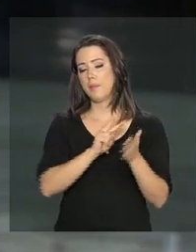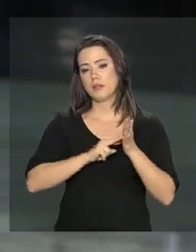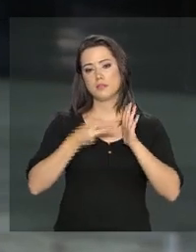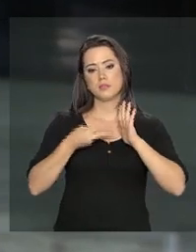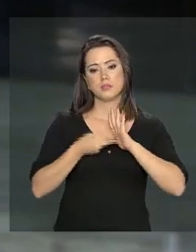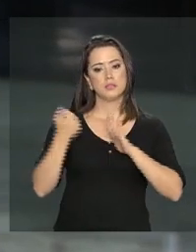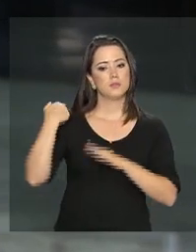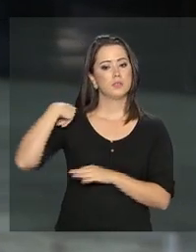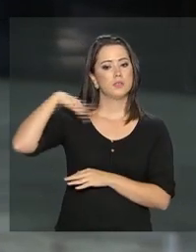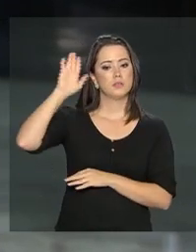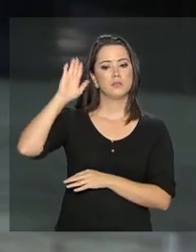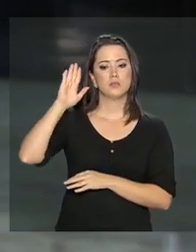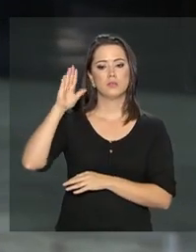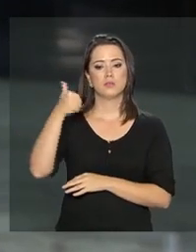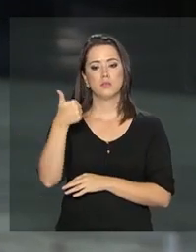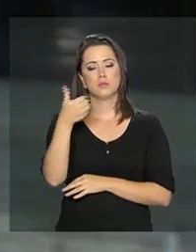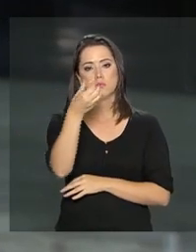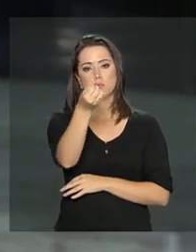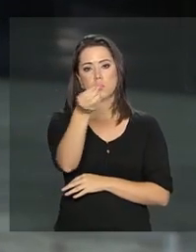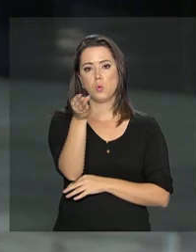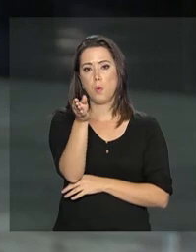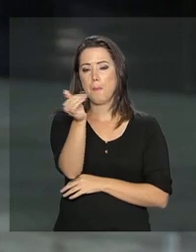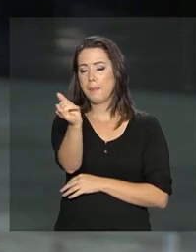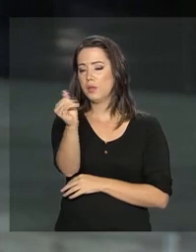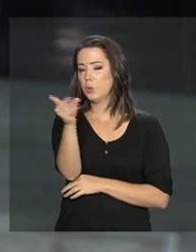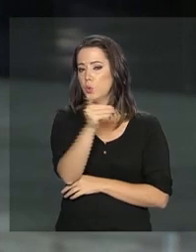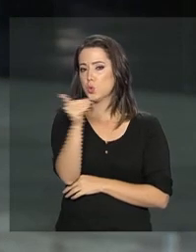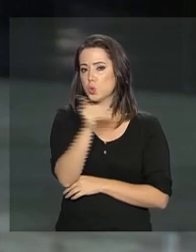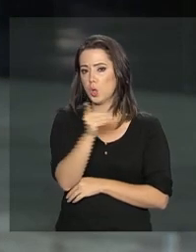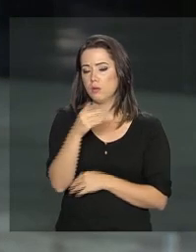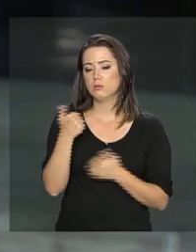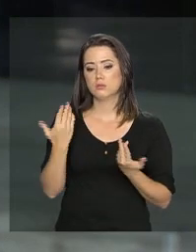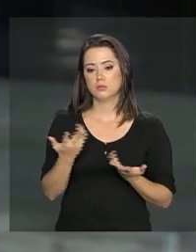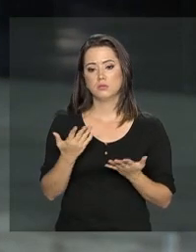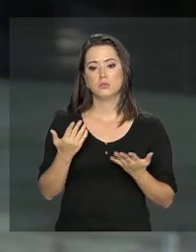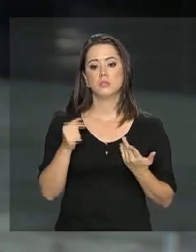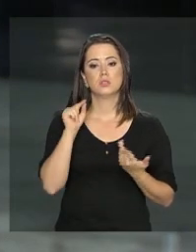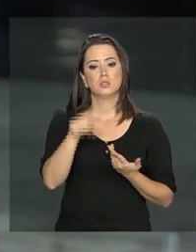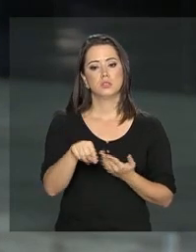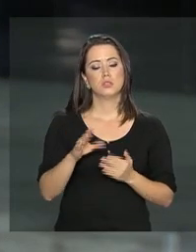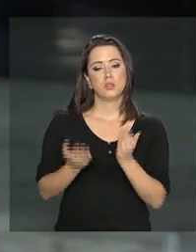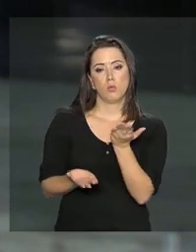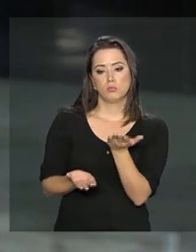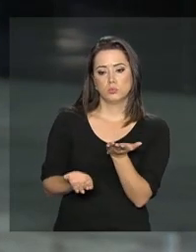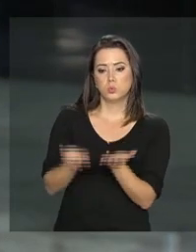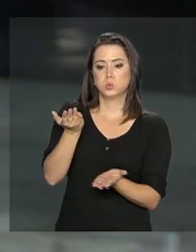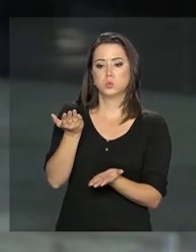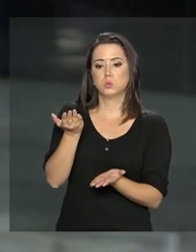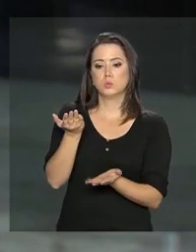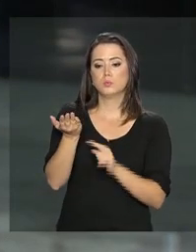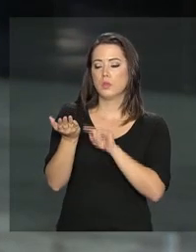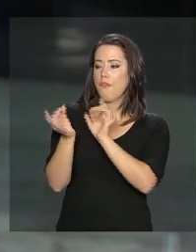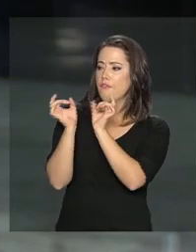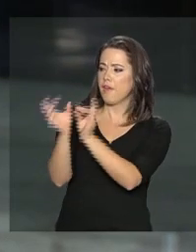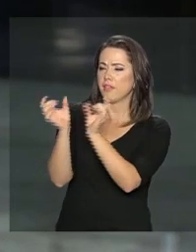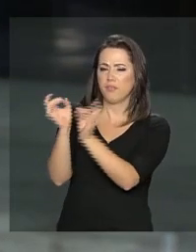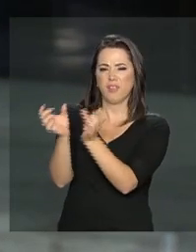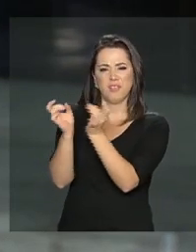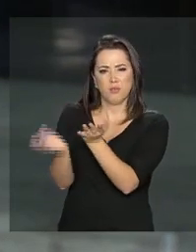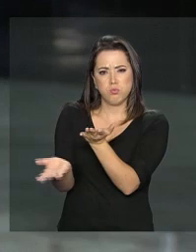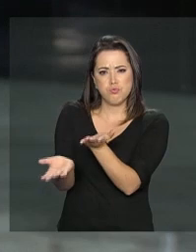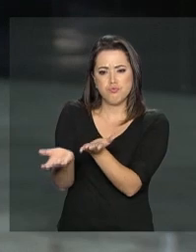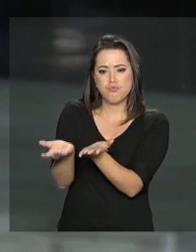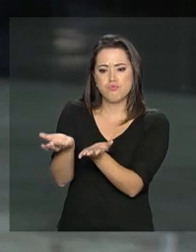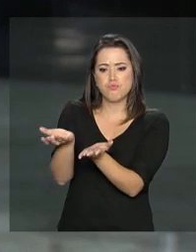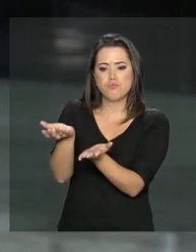mais de 16 bilhões de dólares com isto o superávit da balança comercial superou os